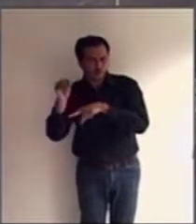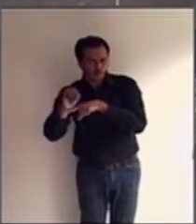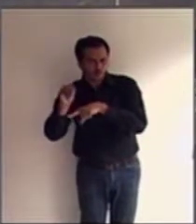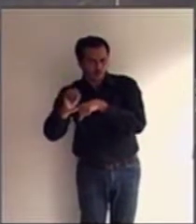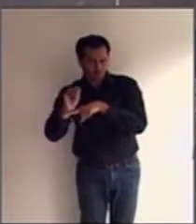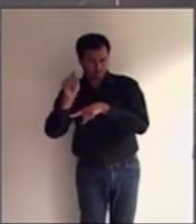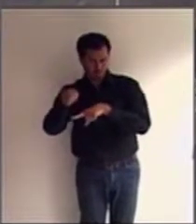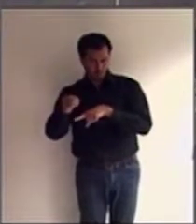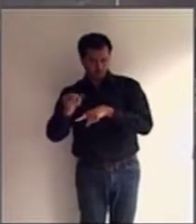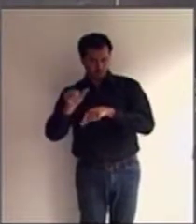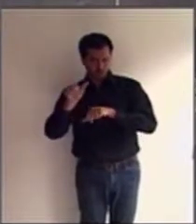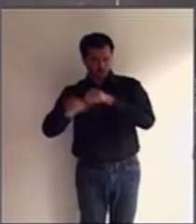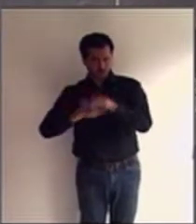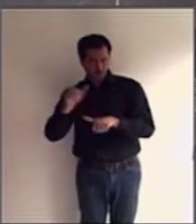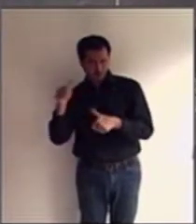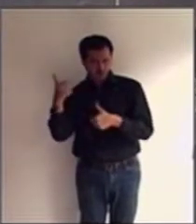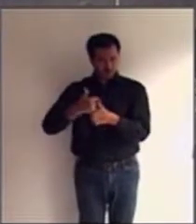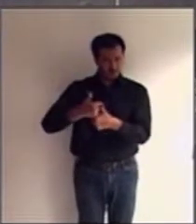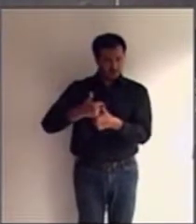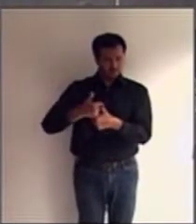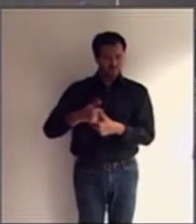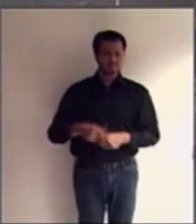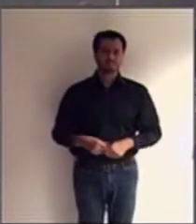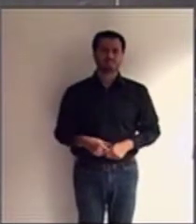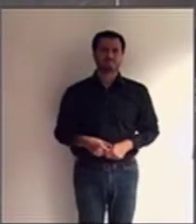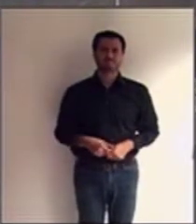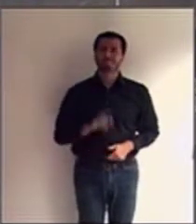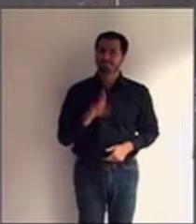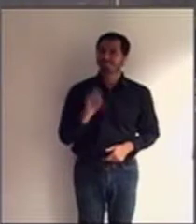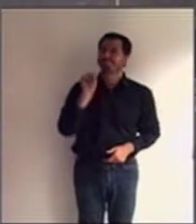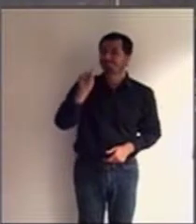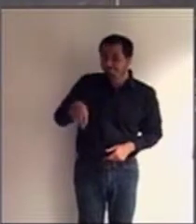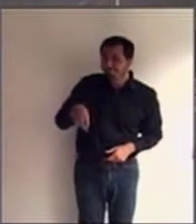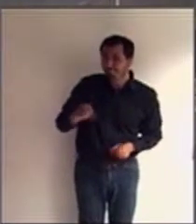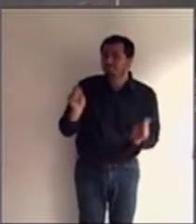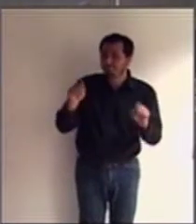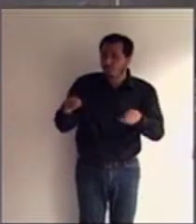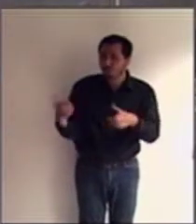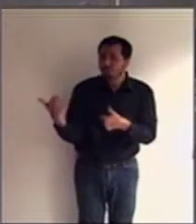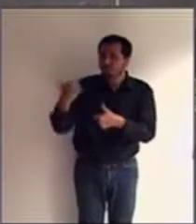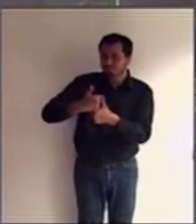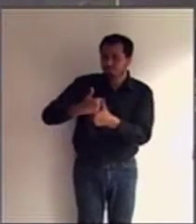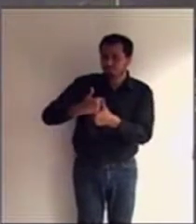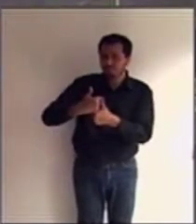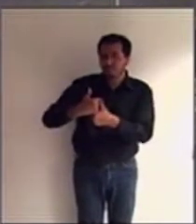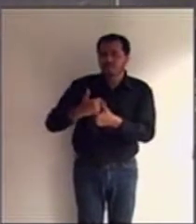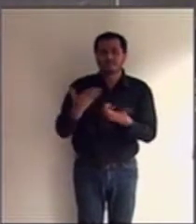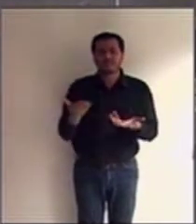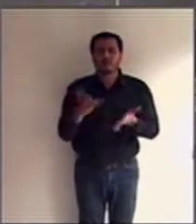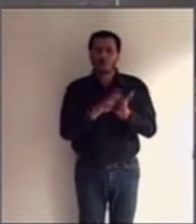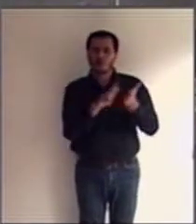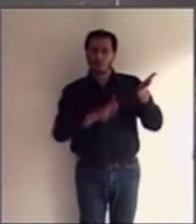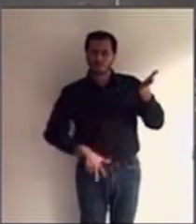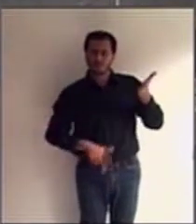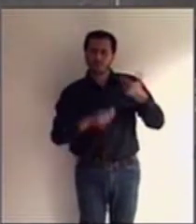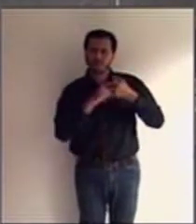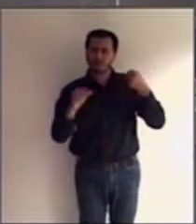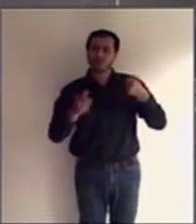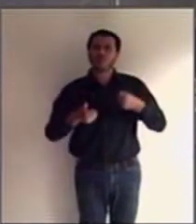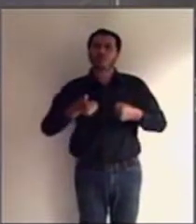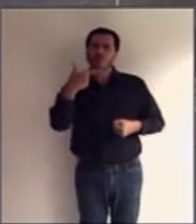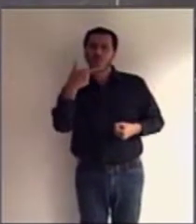Sim, o curador pode ser substituído. A Convenção sobre os Direitos das Pessoas com Deficiência, em seu artigo 12,